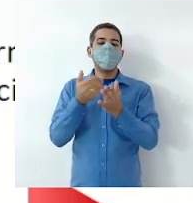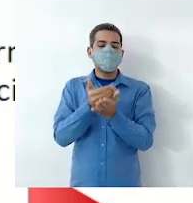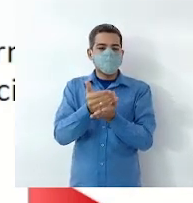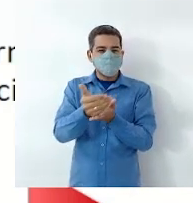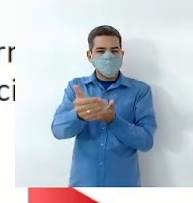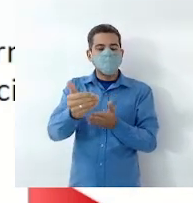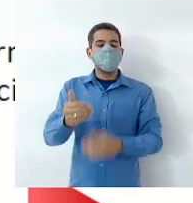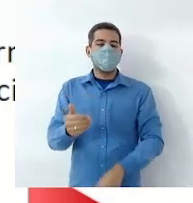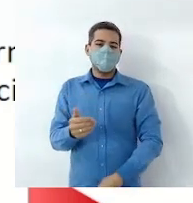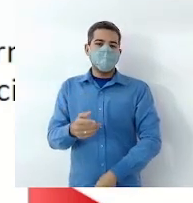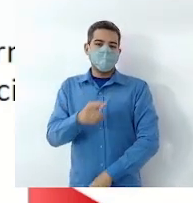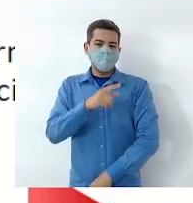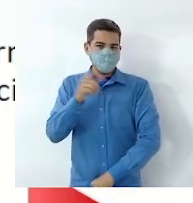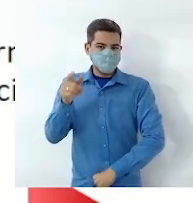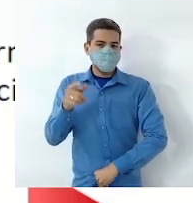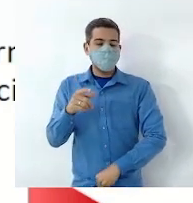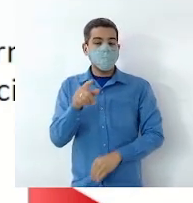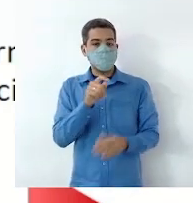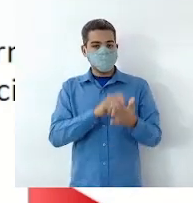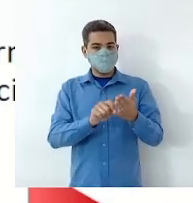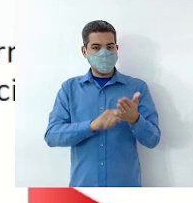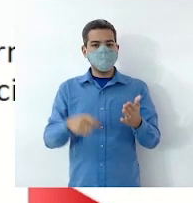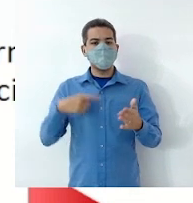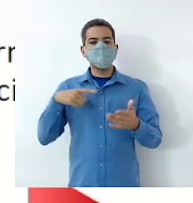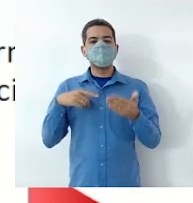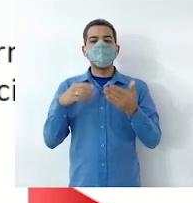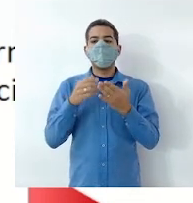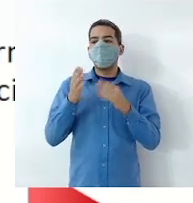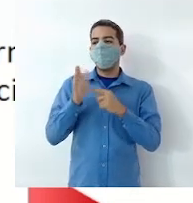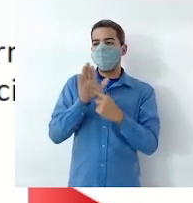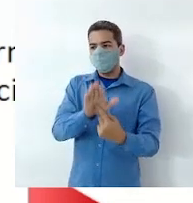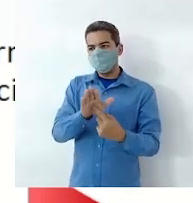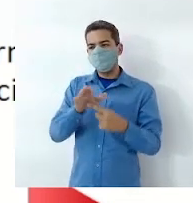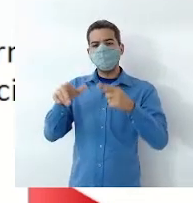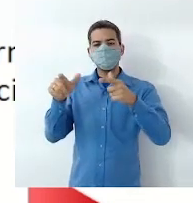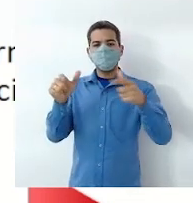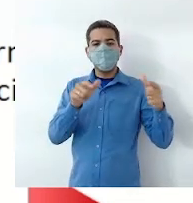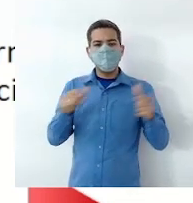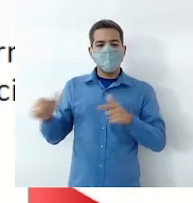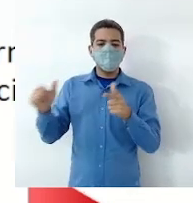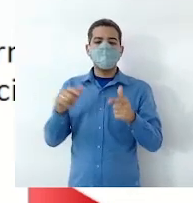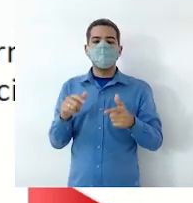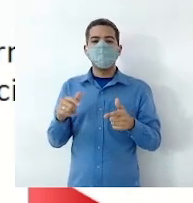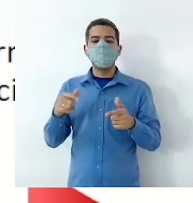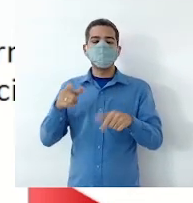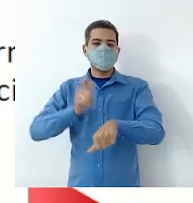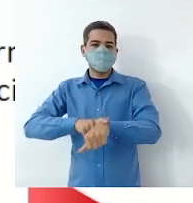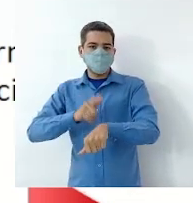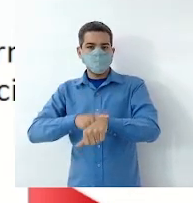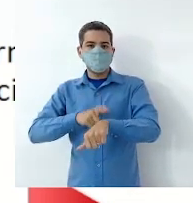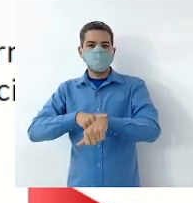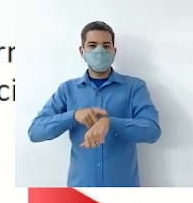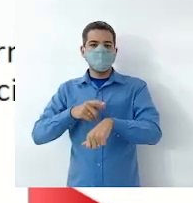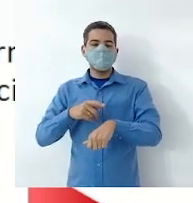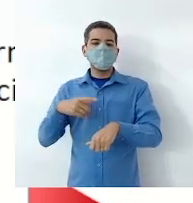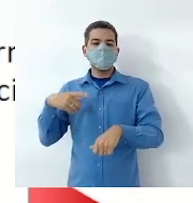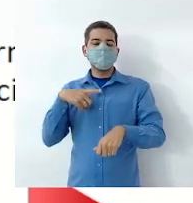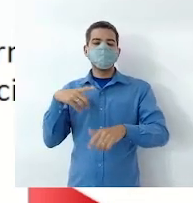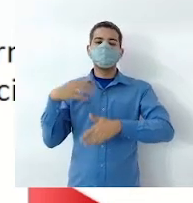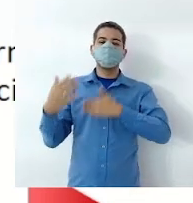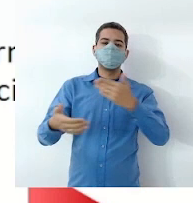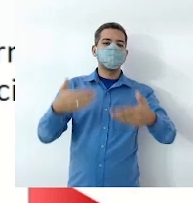texto, no caso vocês, irão apresentar os personagens, o local e o tempo em que se desenvolve a